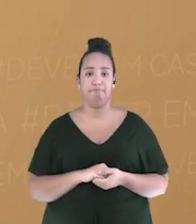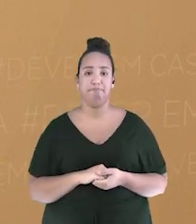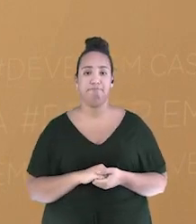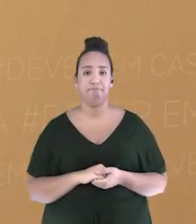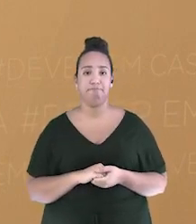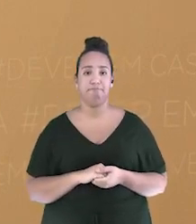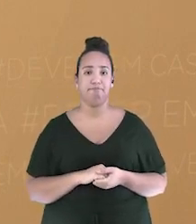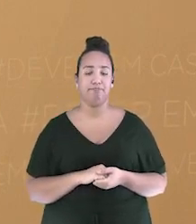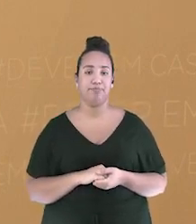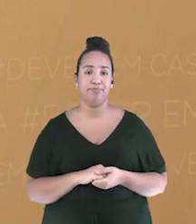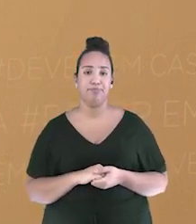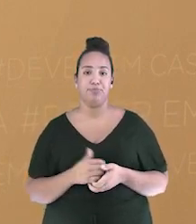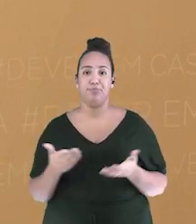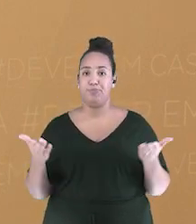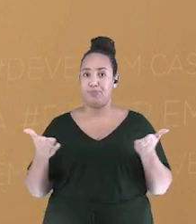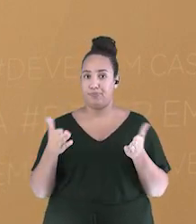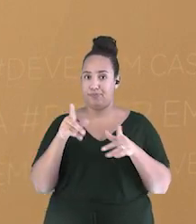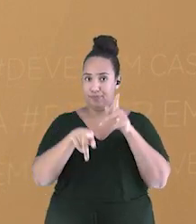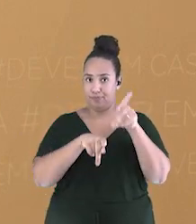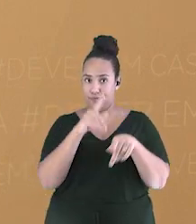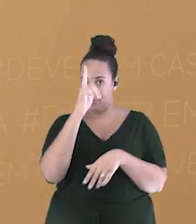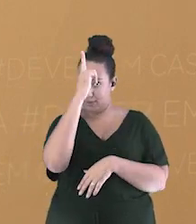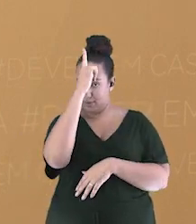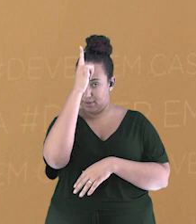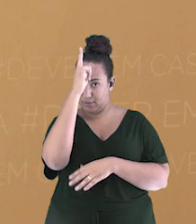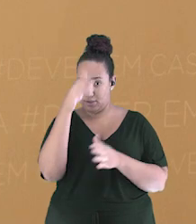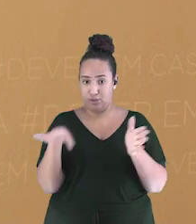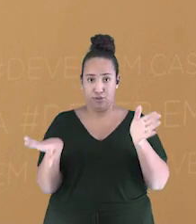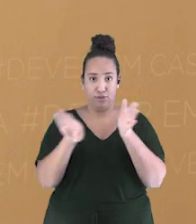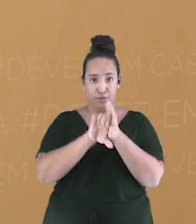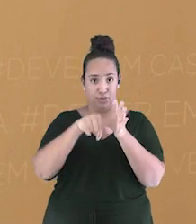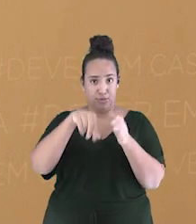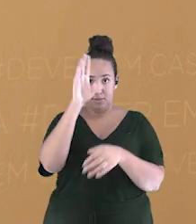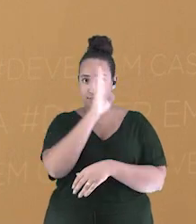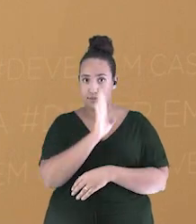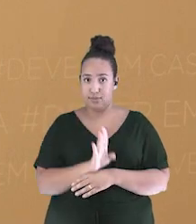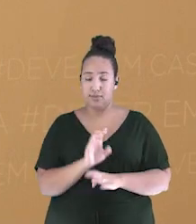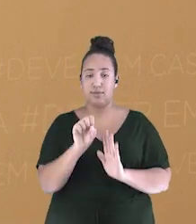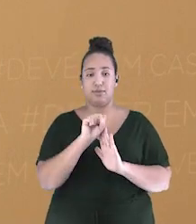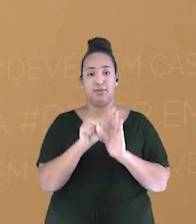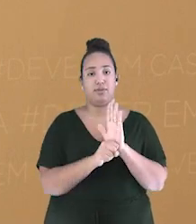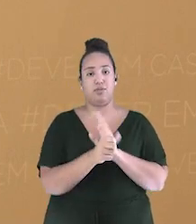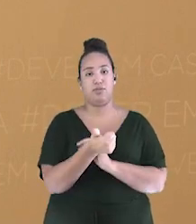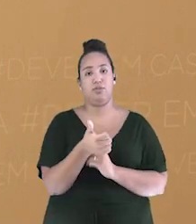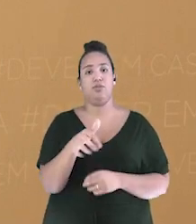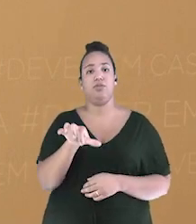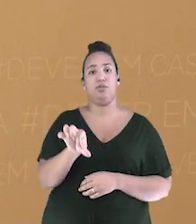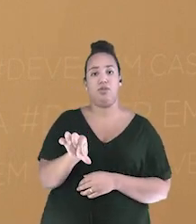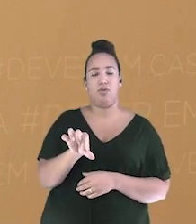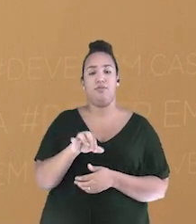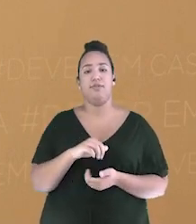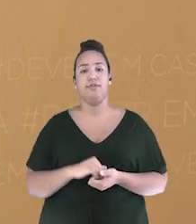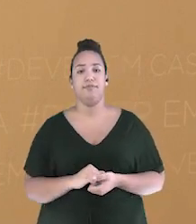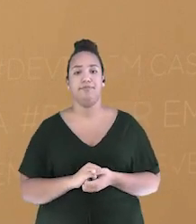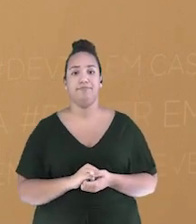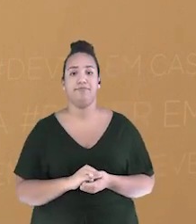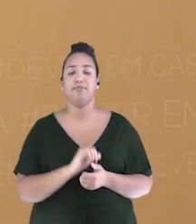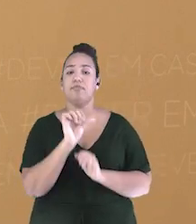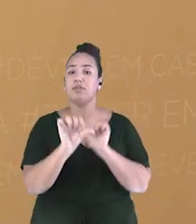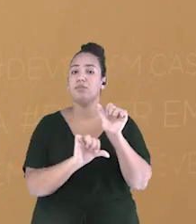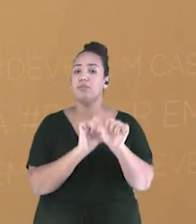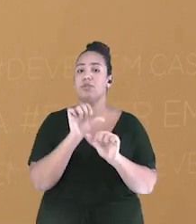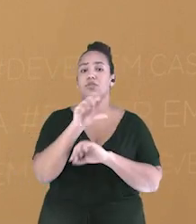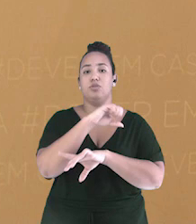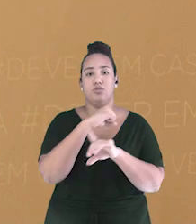território. Já os alemães chegaram ao Brasil no século XIX, sendo que as transformações